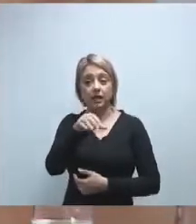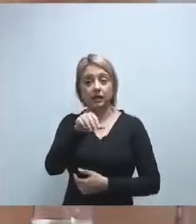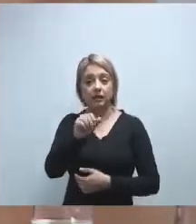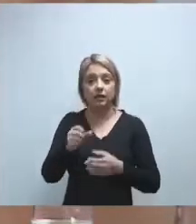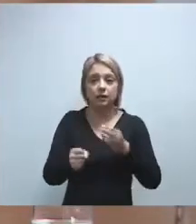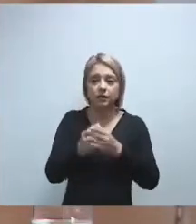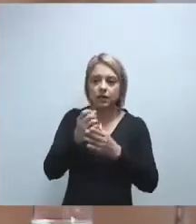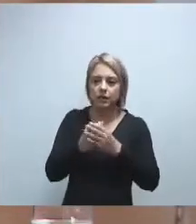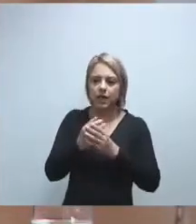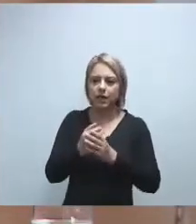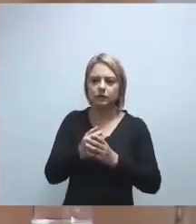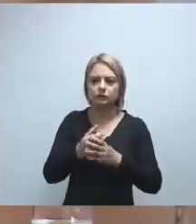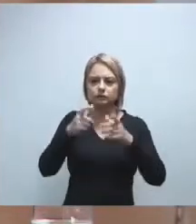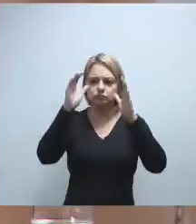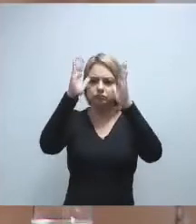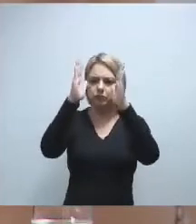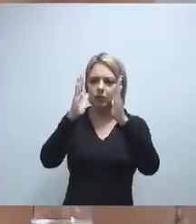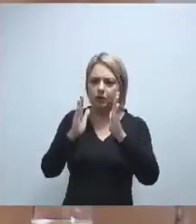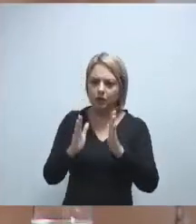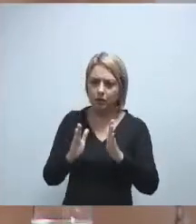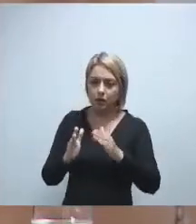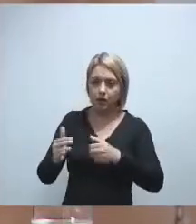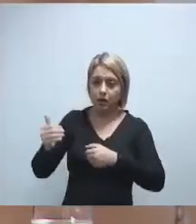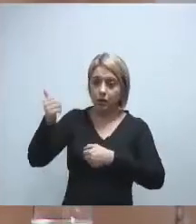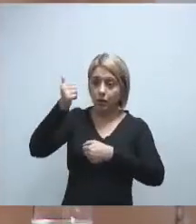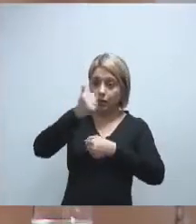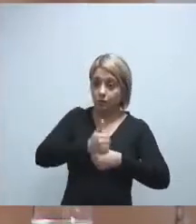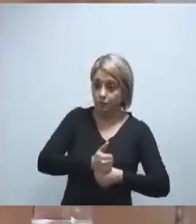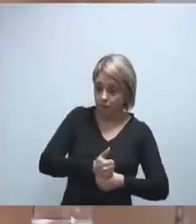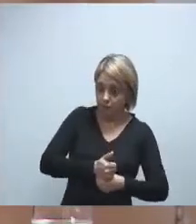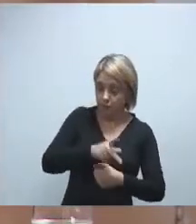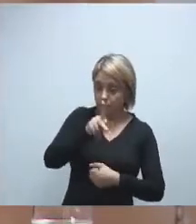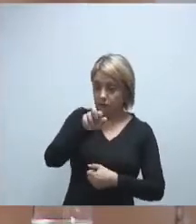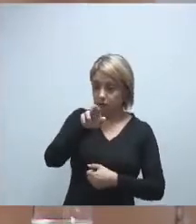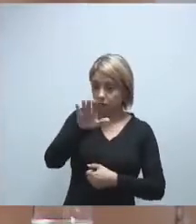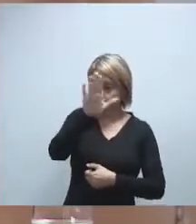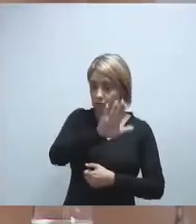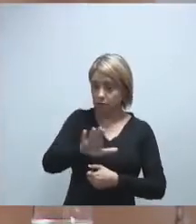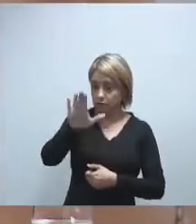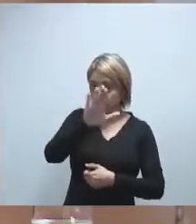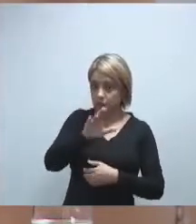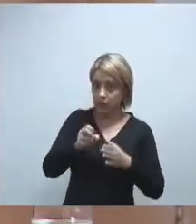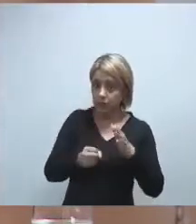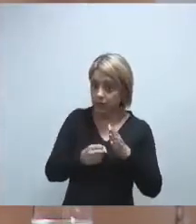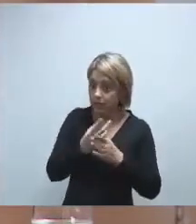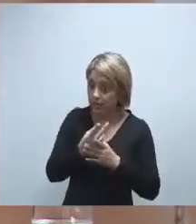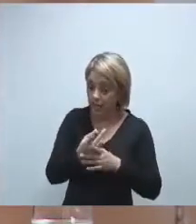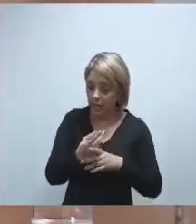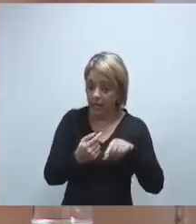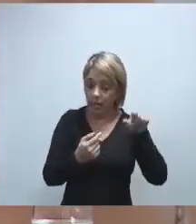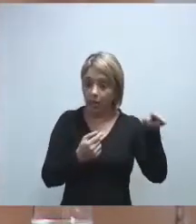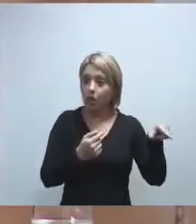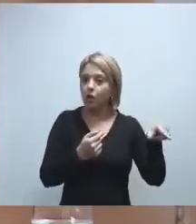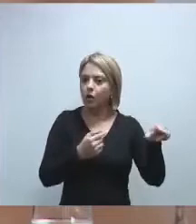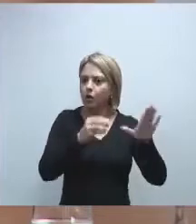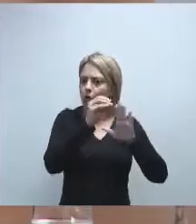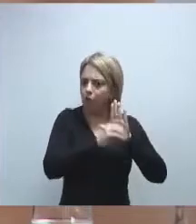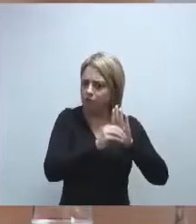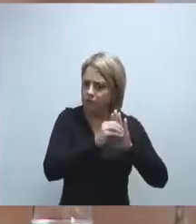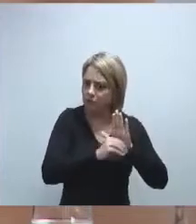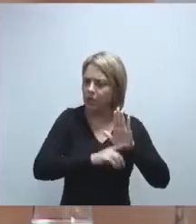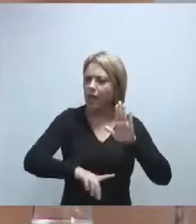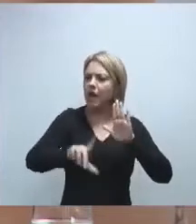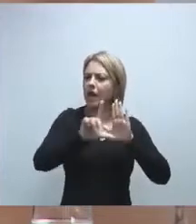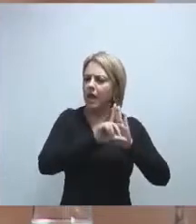criado uma figura do produto vice-procurador-geral criado formalmente a